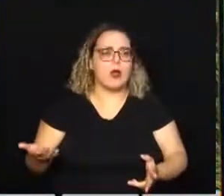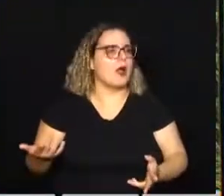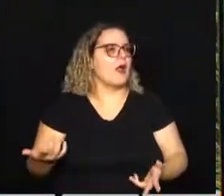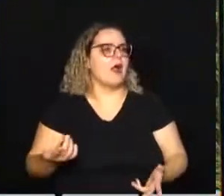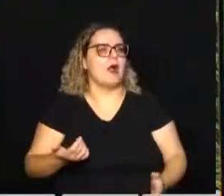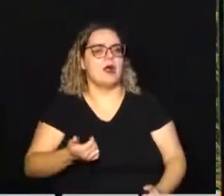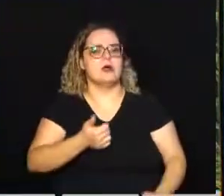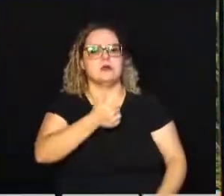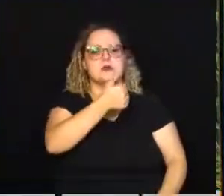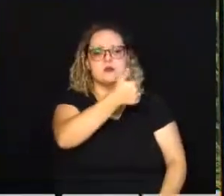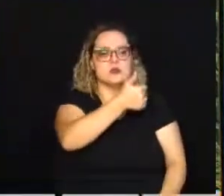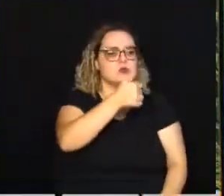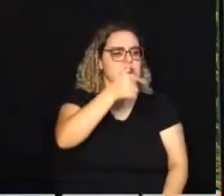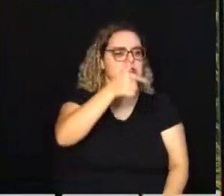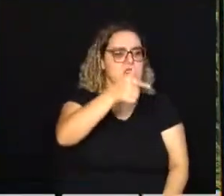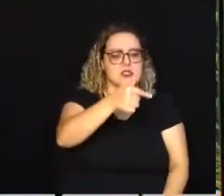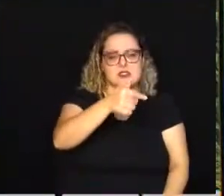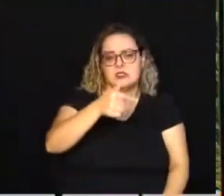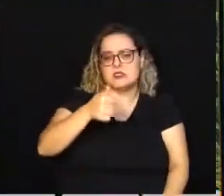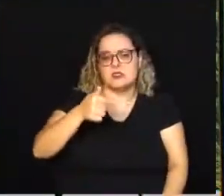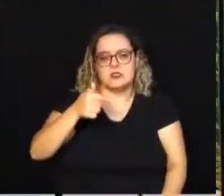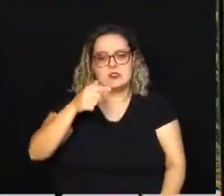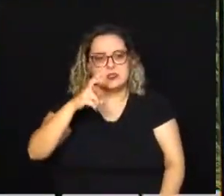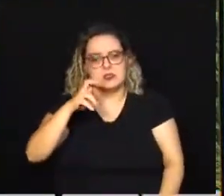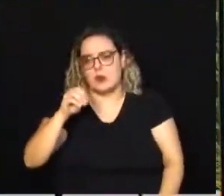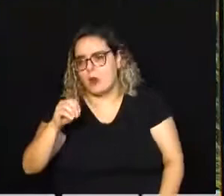1.726 mortes que estão acontecendo é mentira.